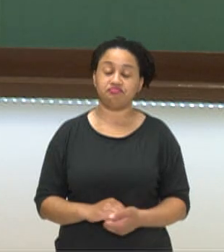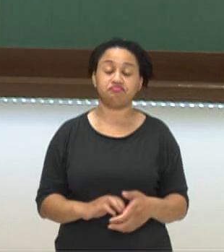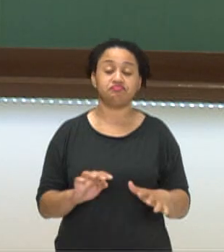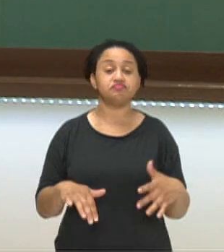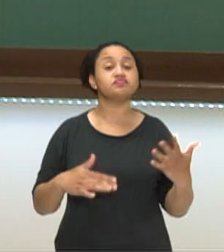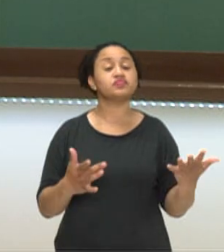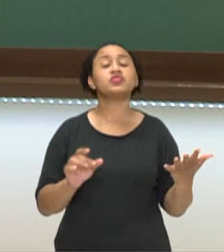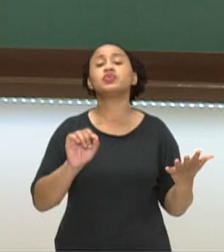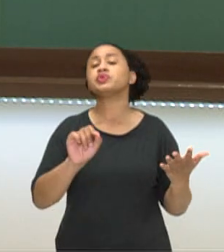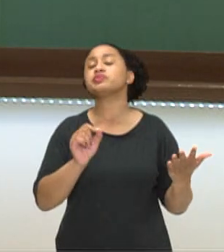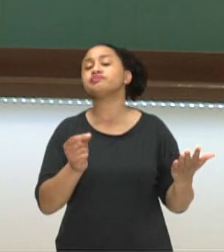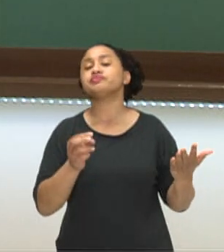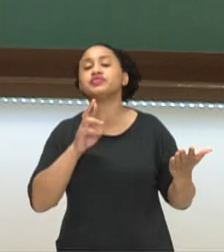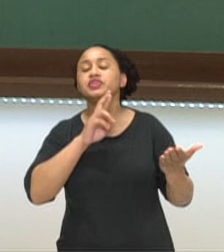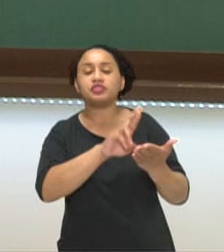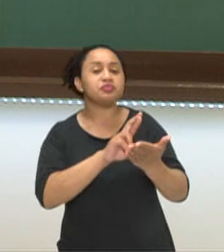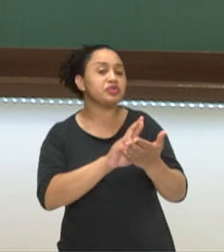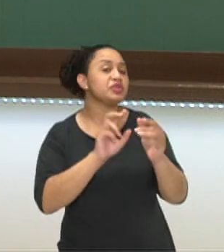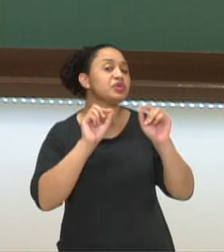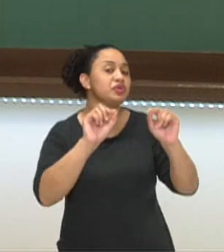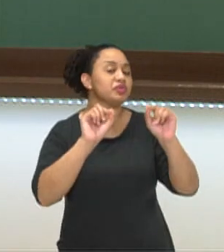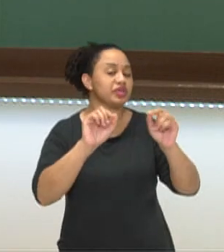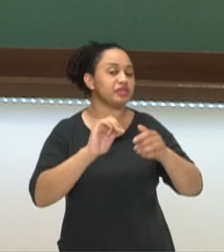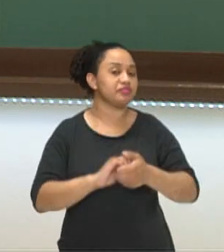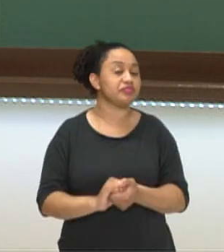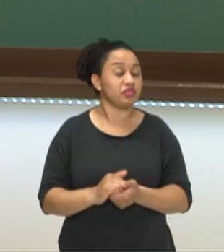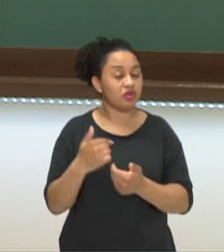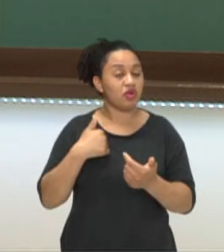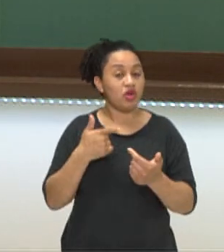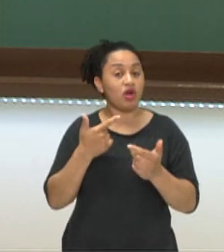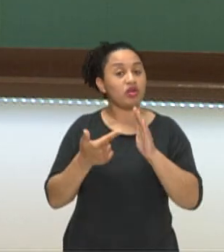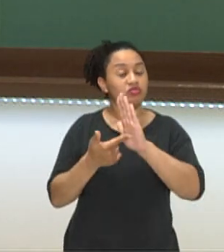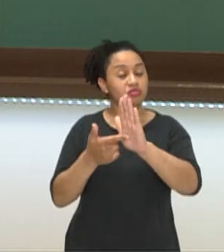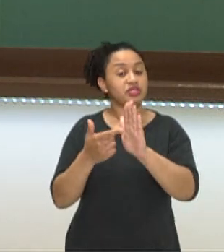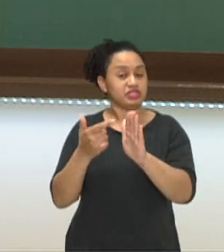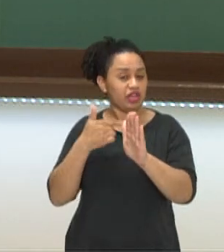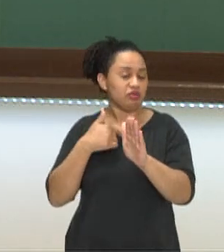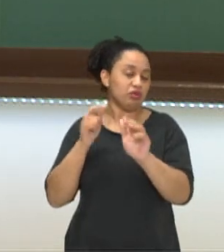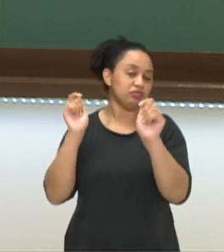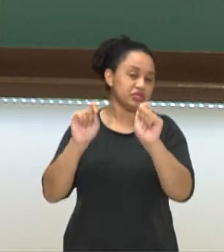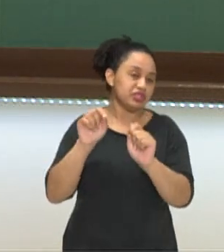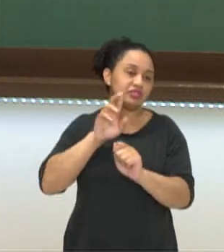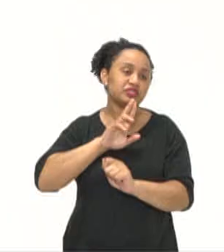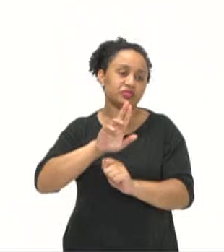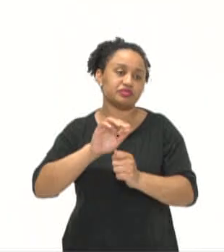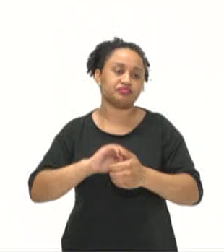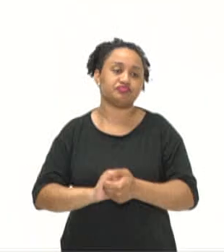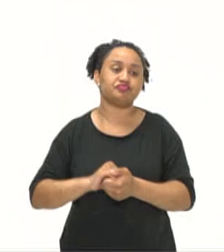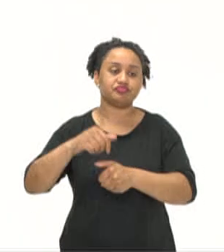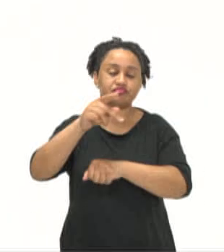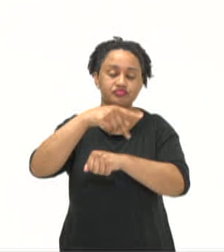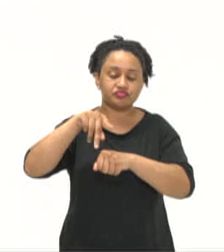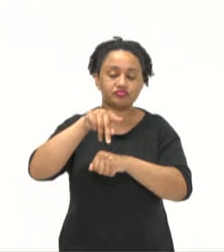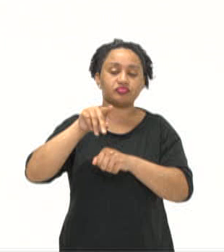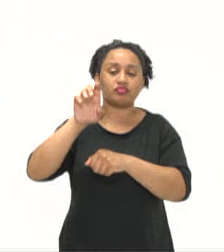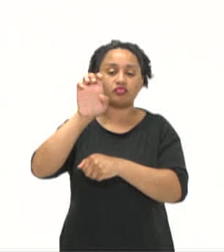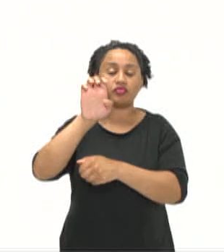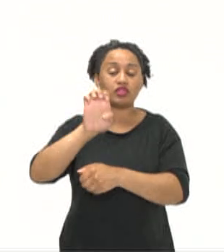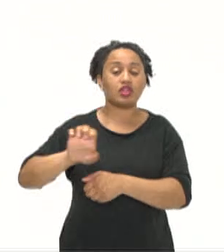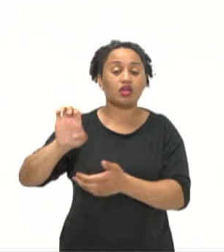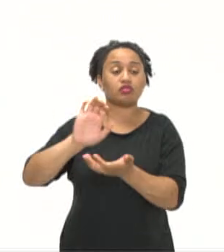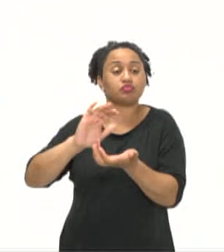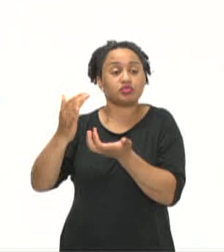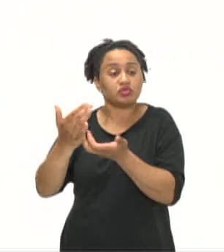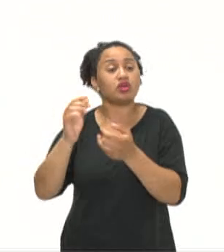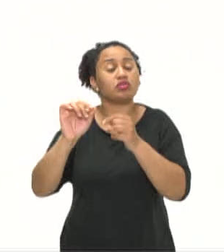Muito bem. O que você colocou na sua resposta? Vamos ver o que você colocou e eu vou apresentar para você aqui uma possível resposta. Os países da Europa Ocidental, de forma